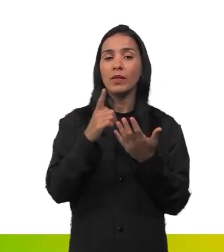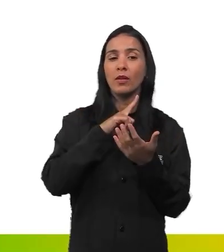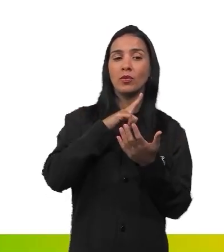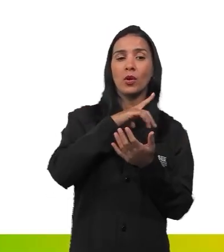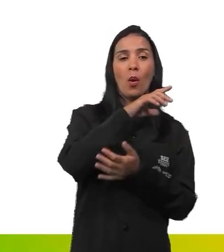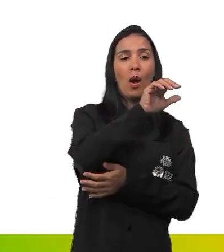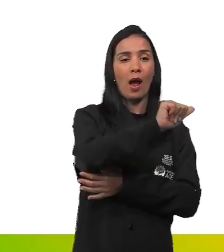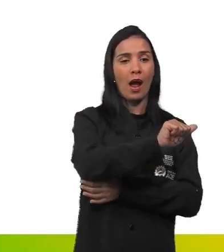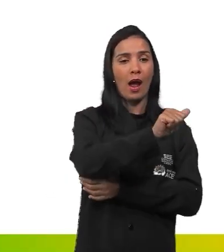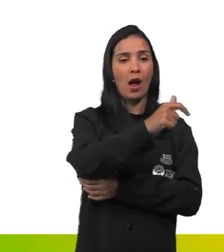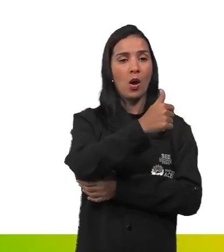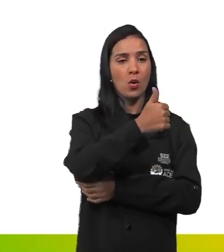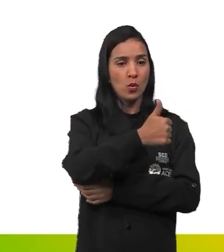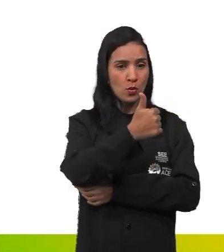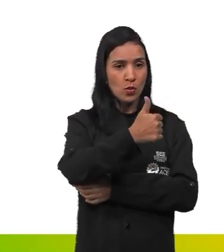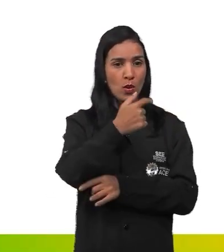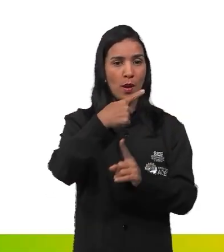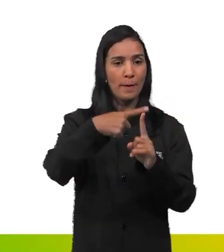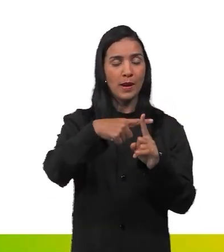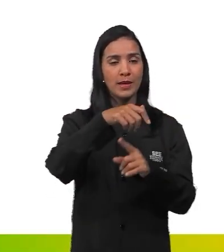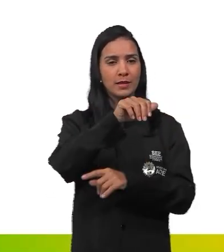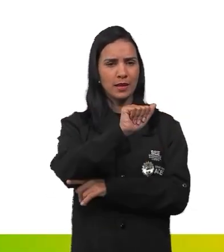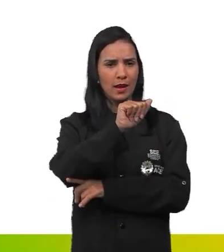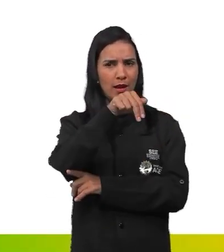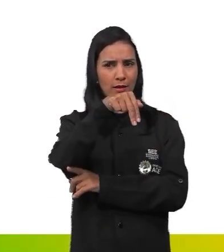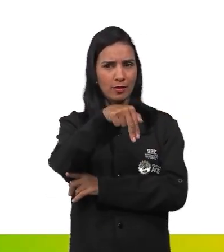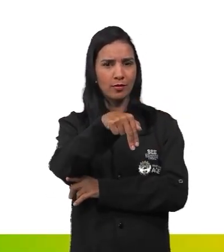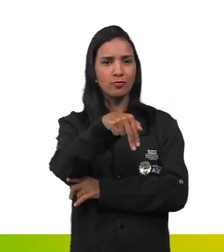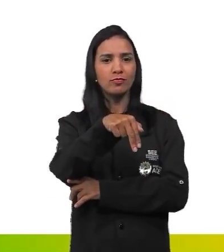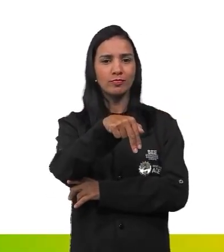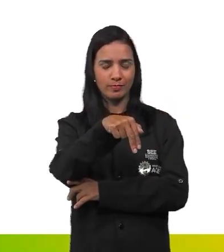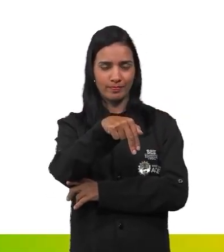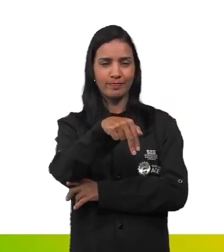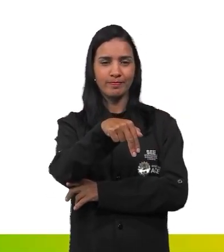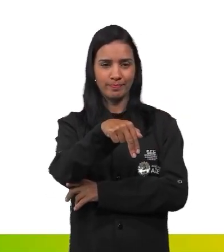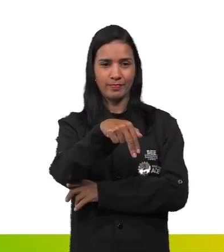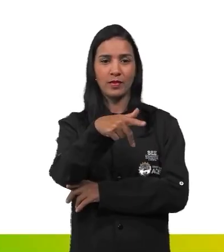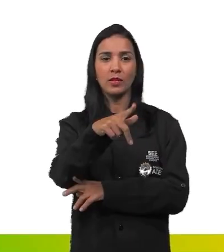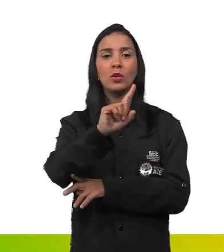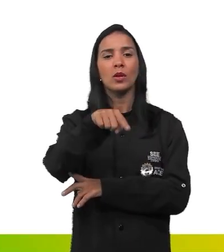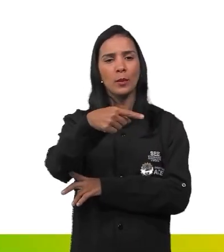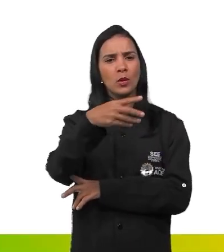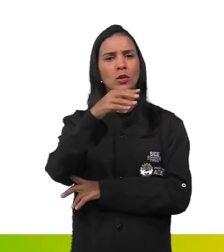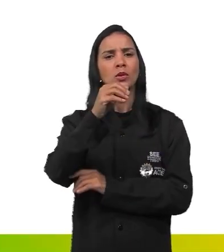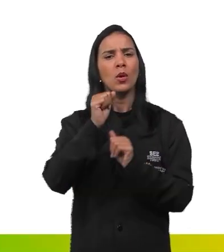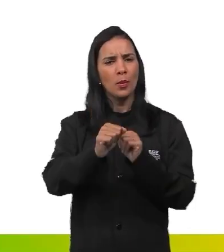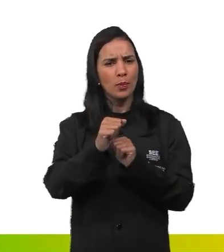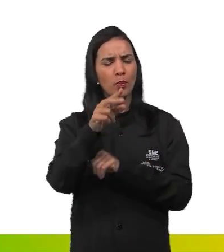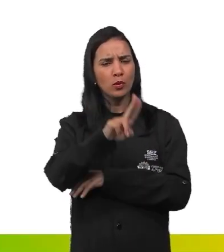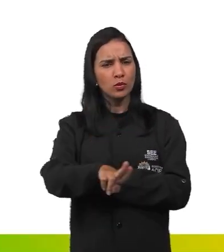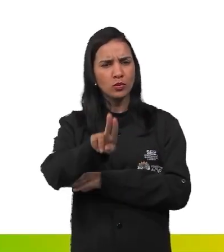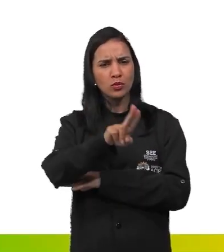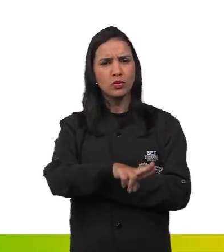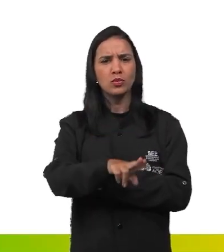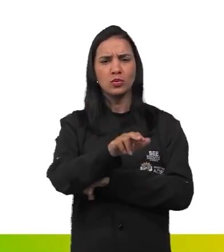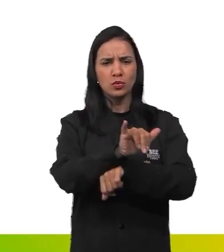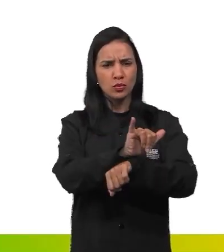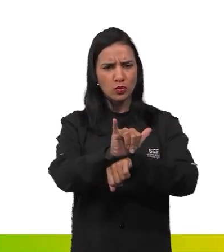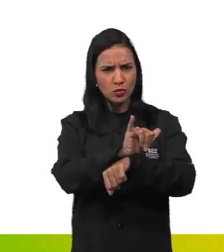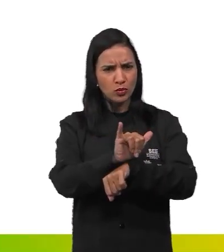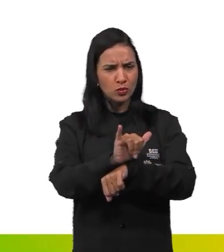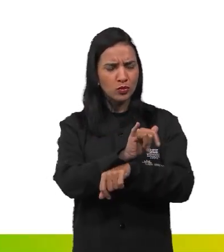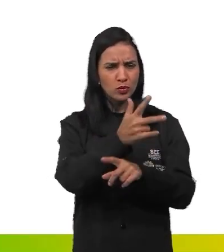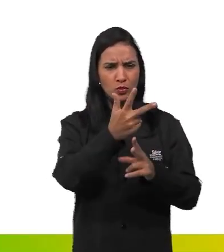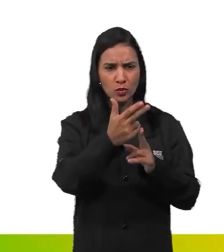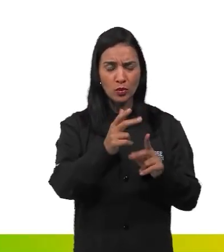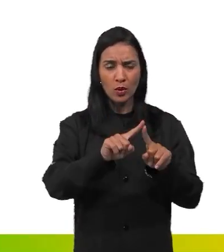mais AN. E o próximo termo eu também posso usar a mesma estratégia, de modo que aqui, nessa soma,